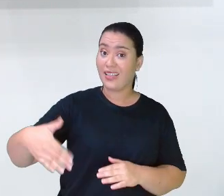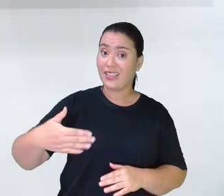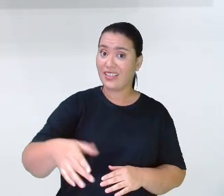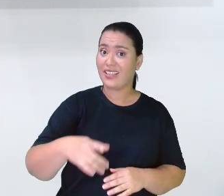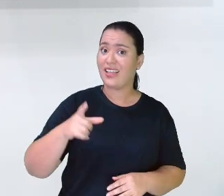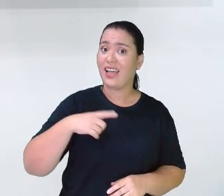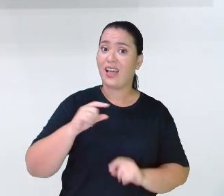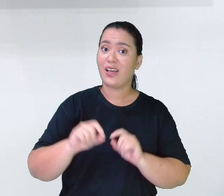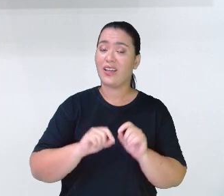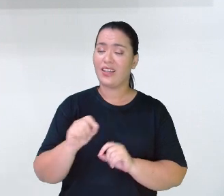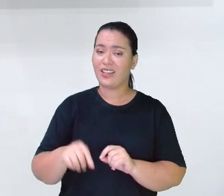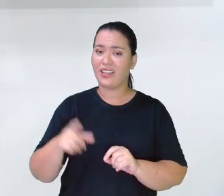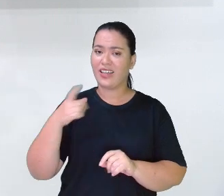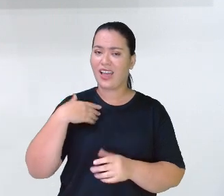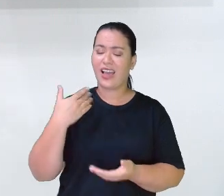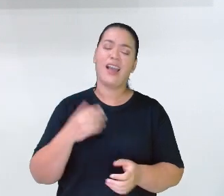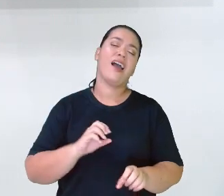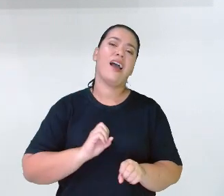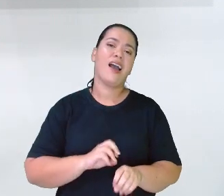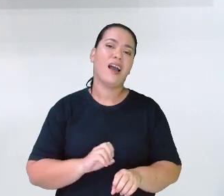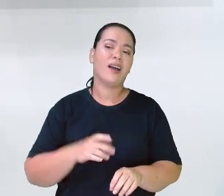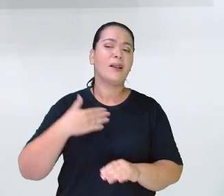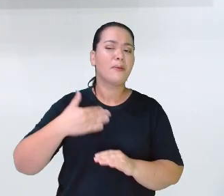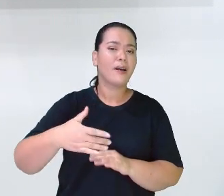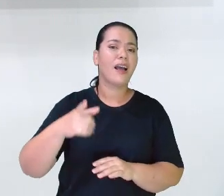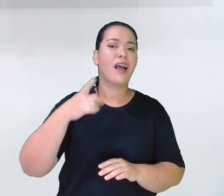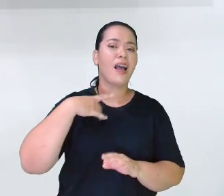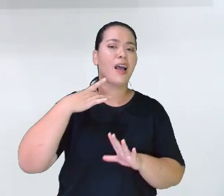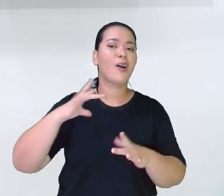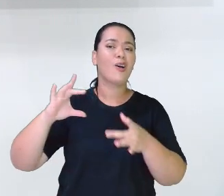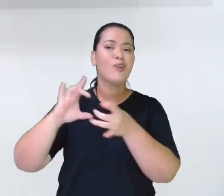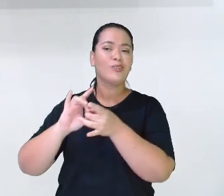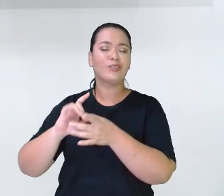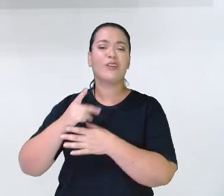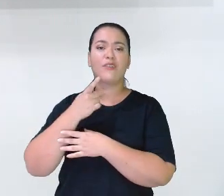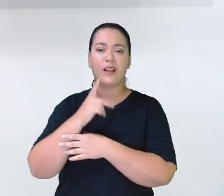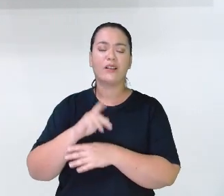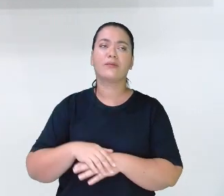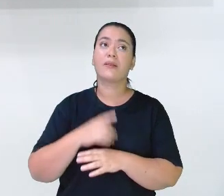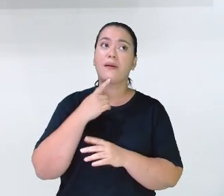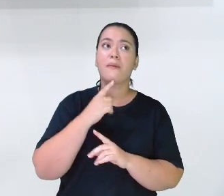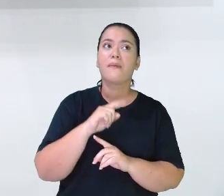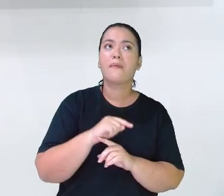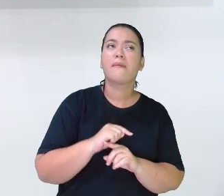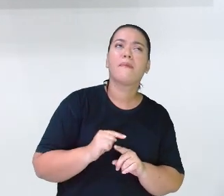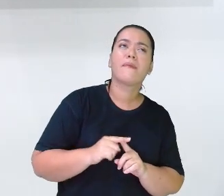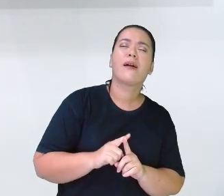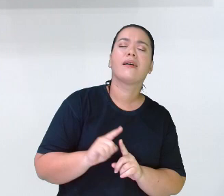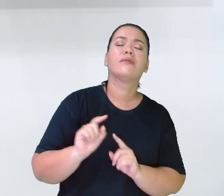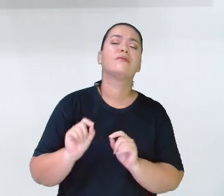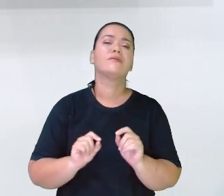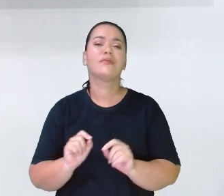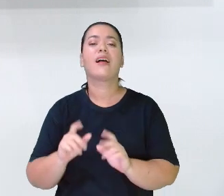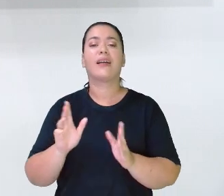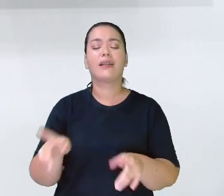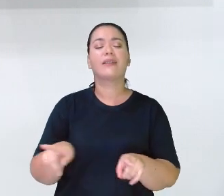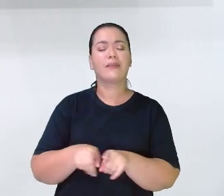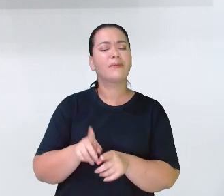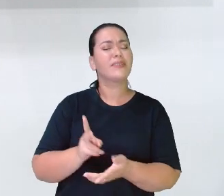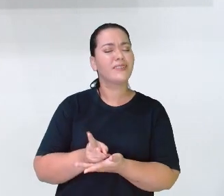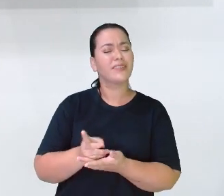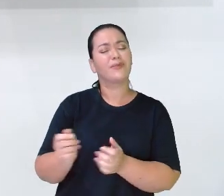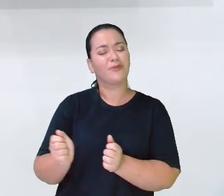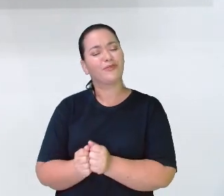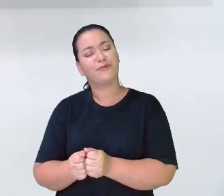uma aula sobre conjunção, tá? Então eu vou usar o exemplo que a professora Kedma sempre, o mas ela sempre está conosco mesmo. É porque